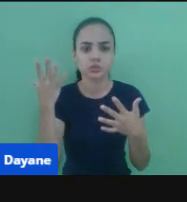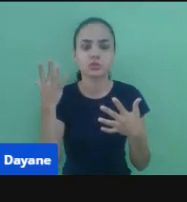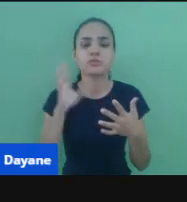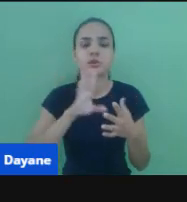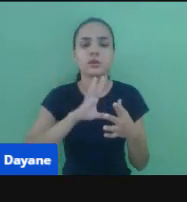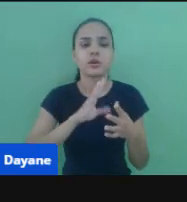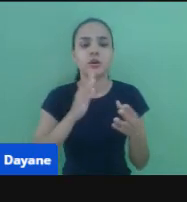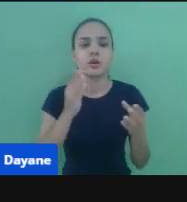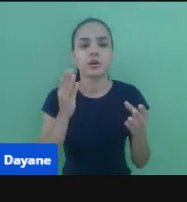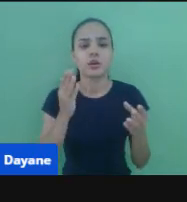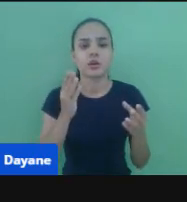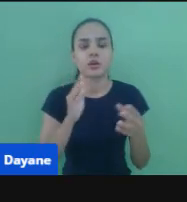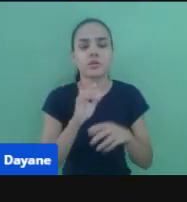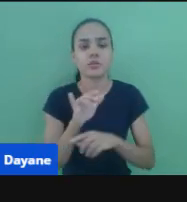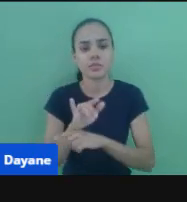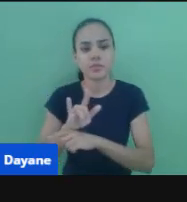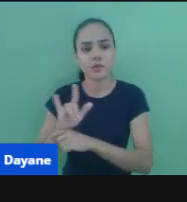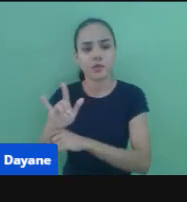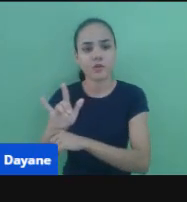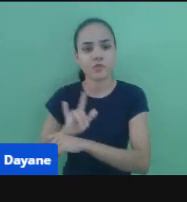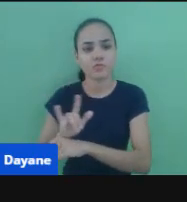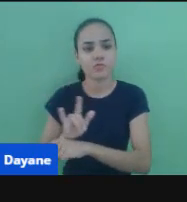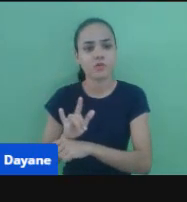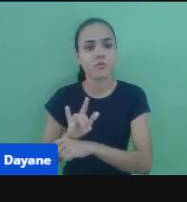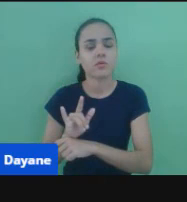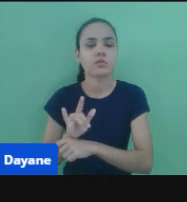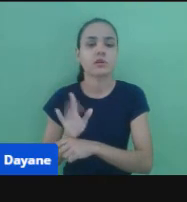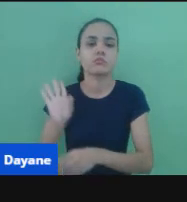A imagem anterior, essa aqui,